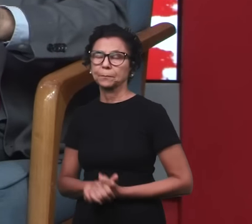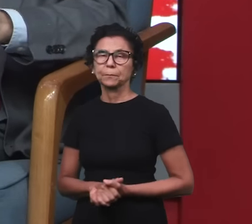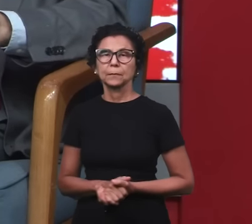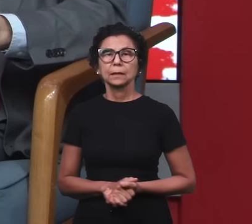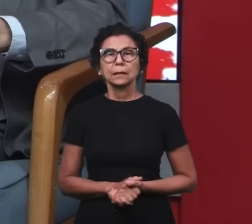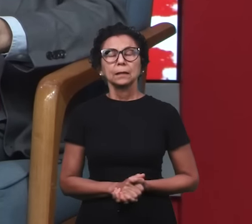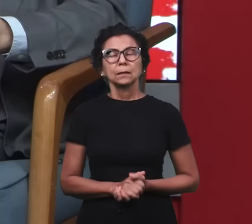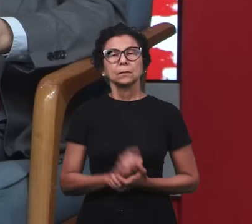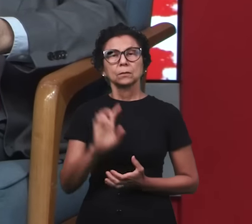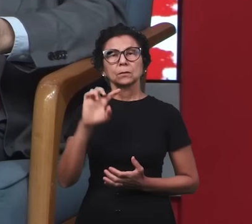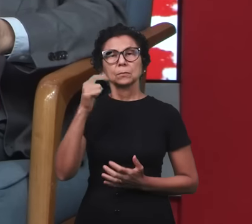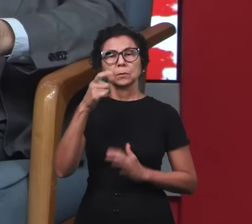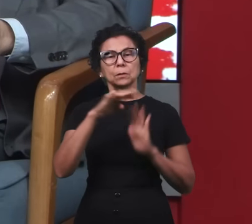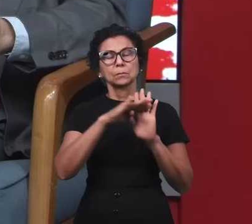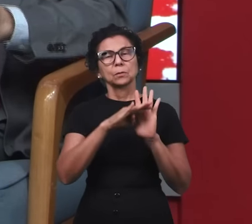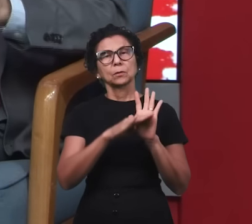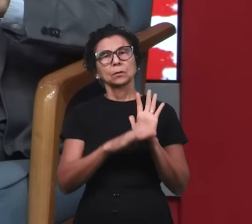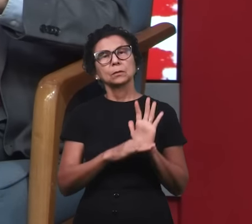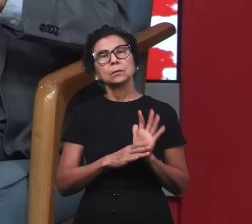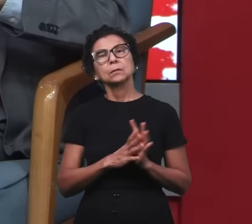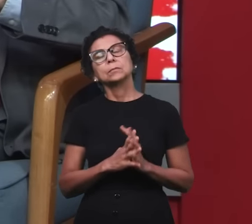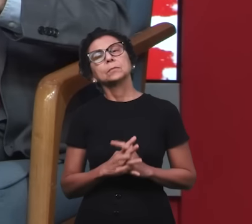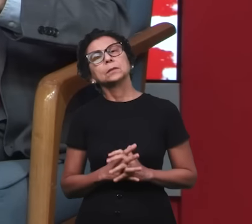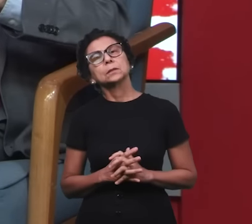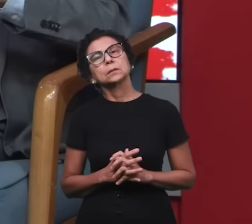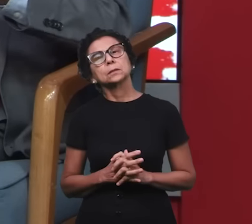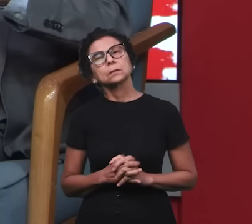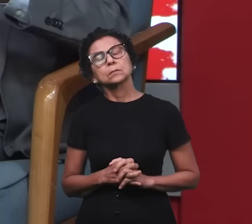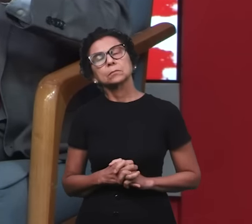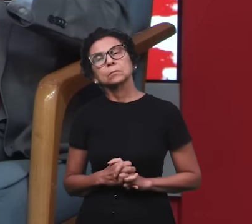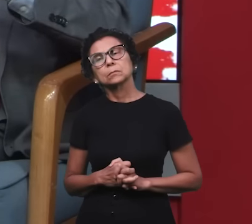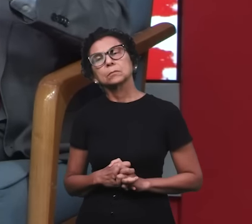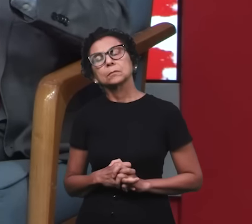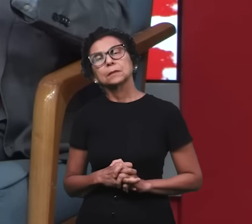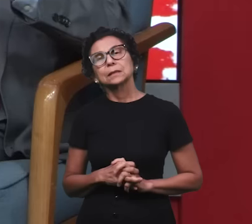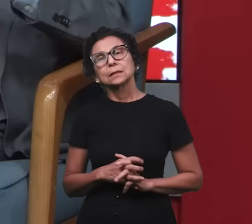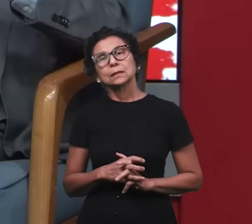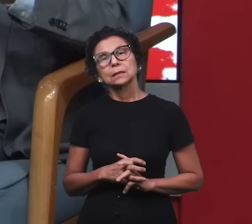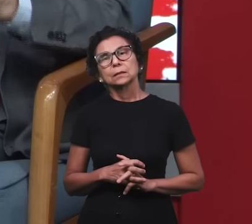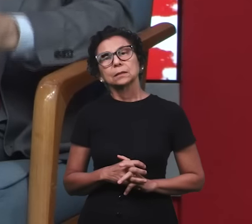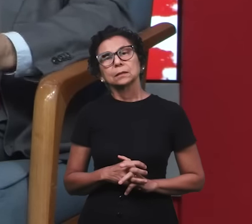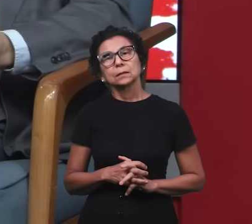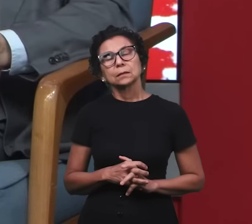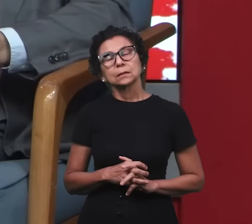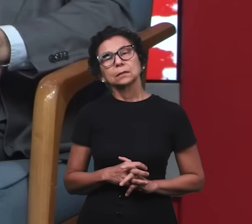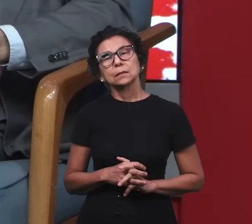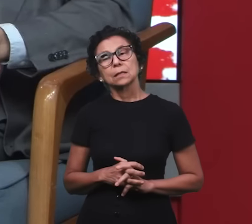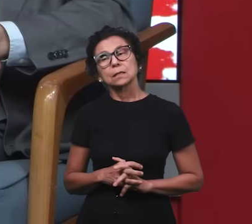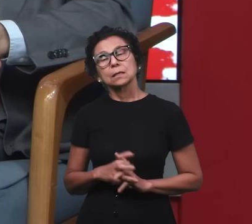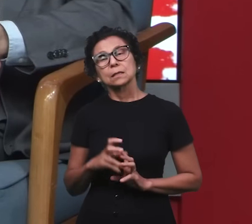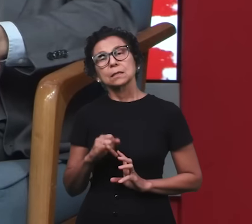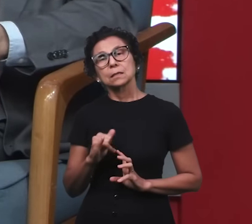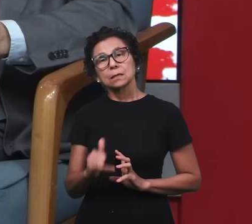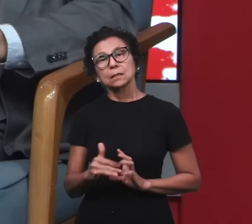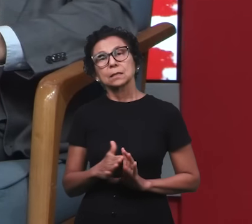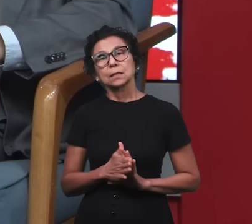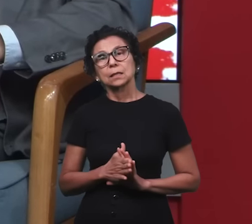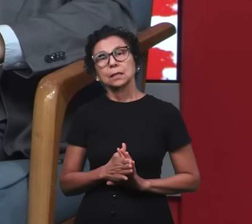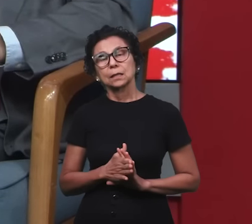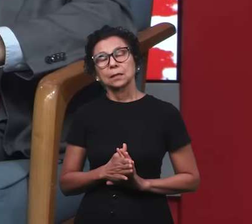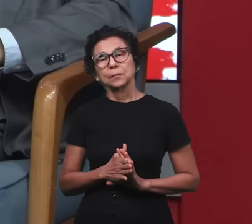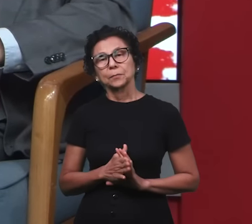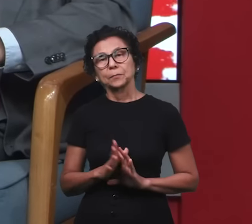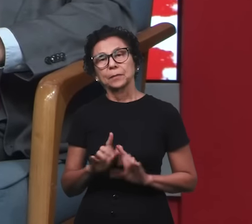próximos programas se as 9 operações do Espírito Santo descritas